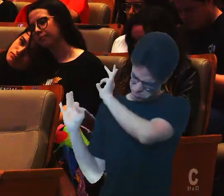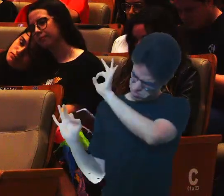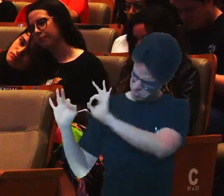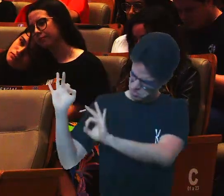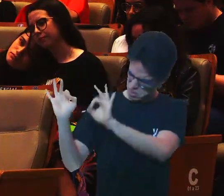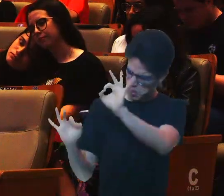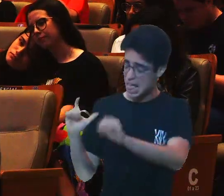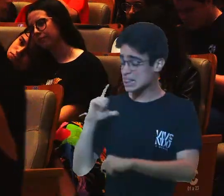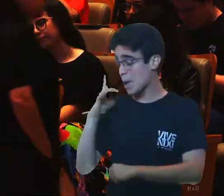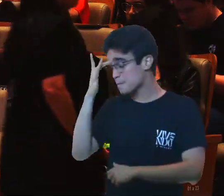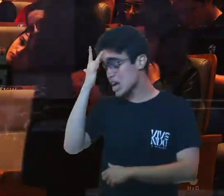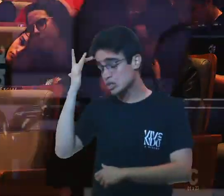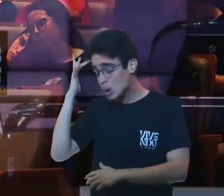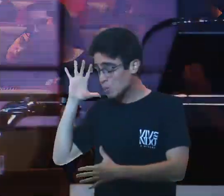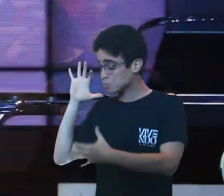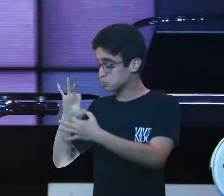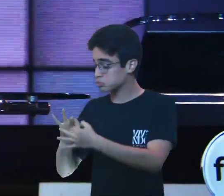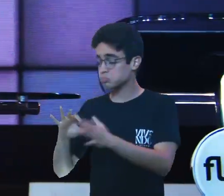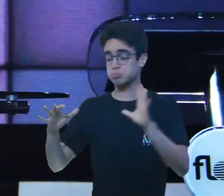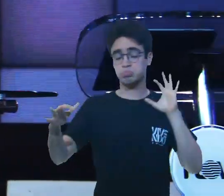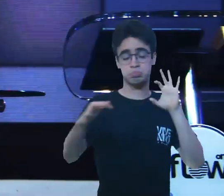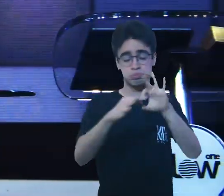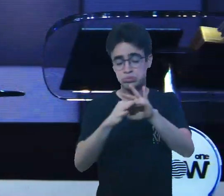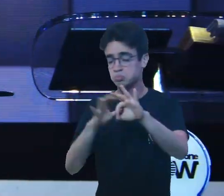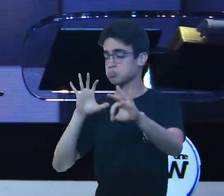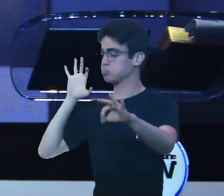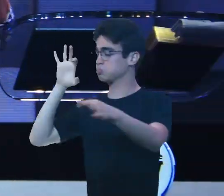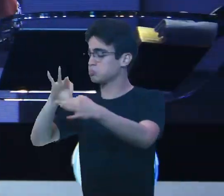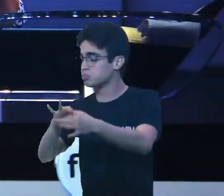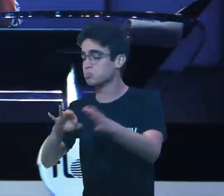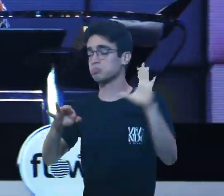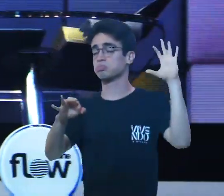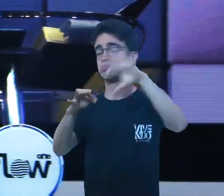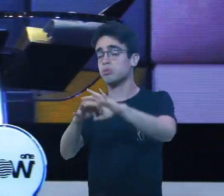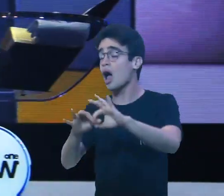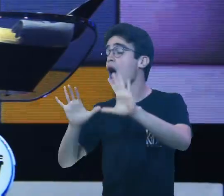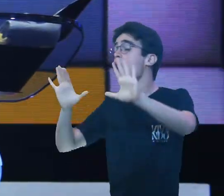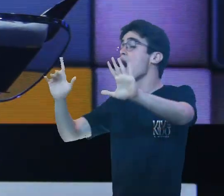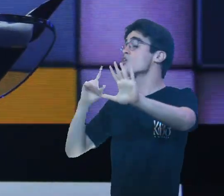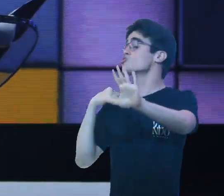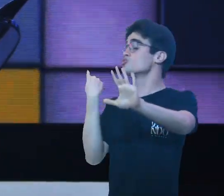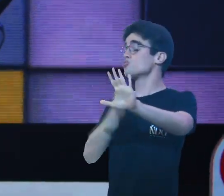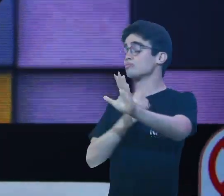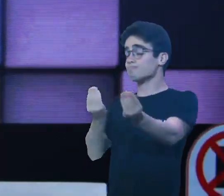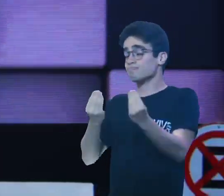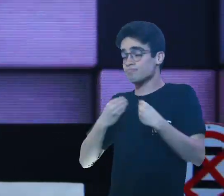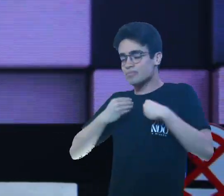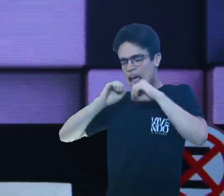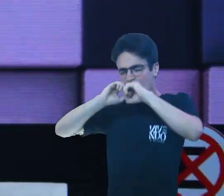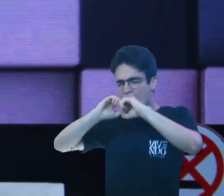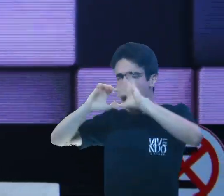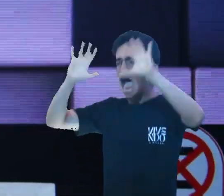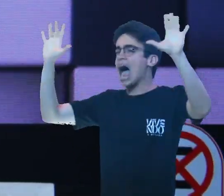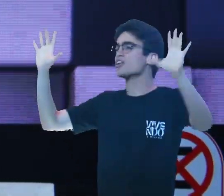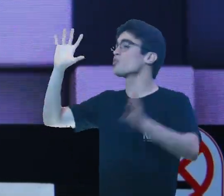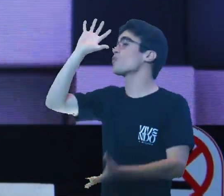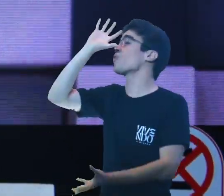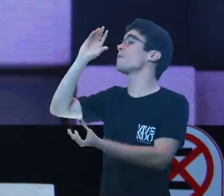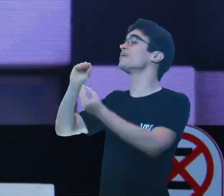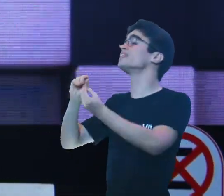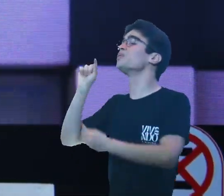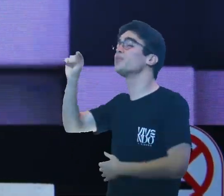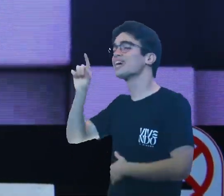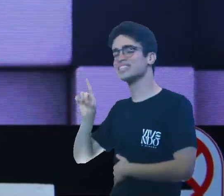pessoas à nossa história para nos fazer compreender com maior clareza qual é a tua vontade